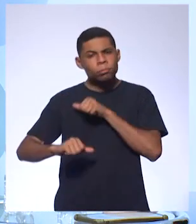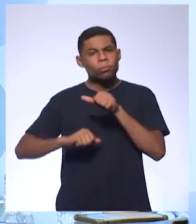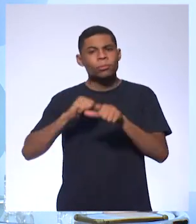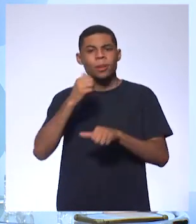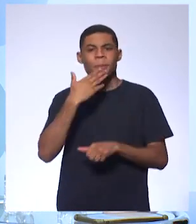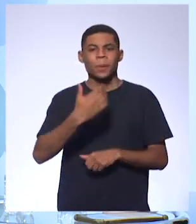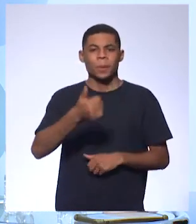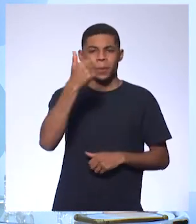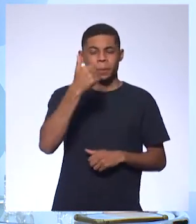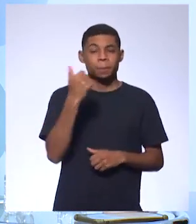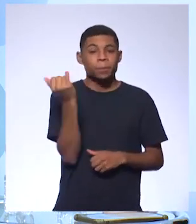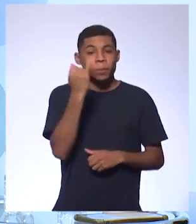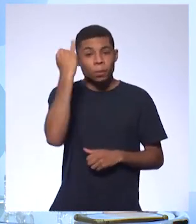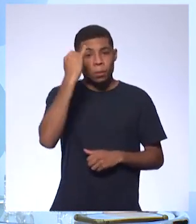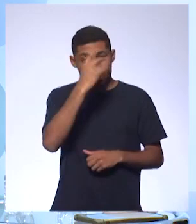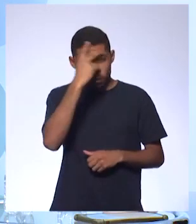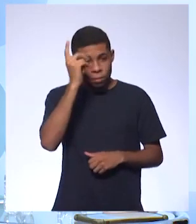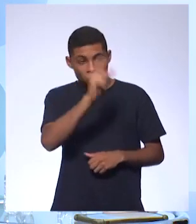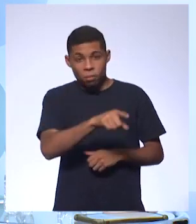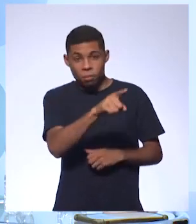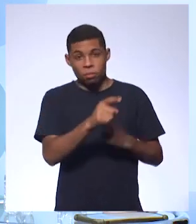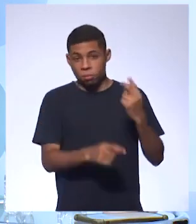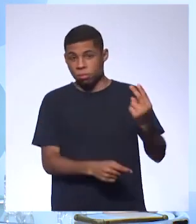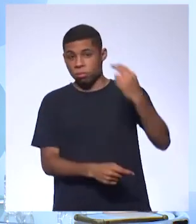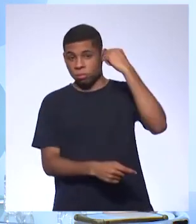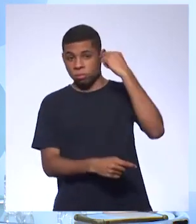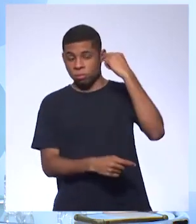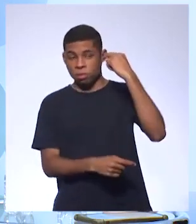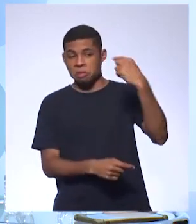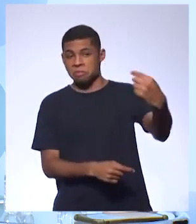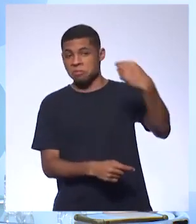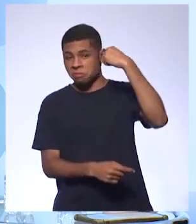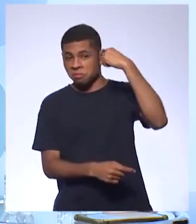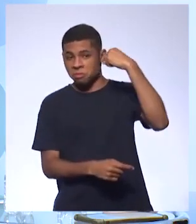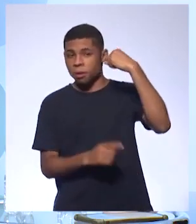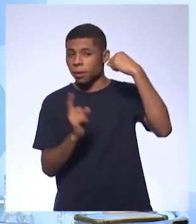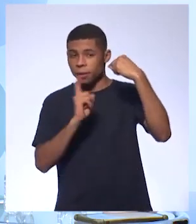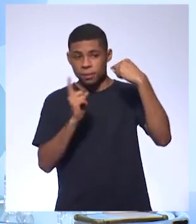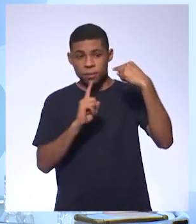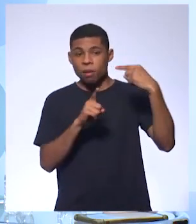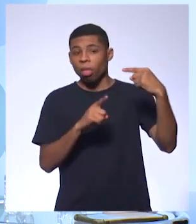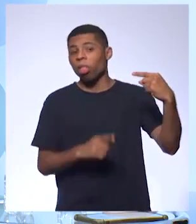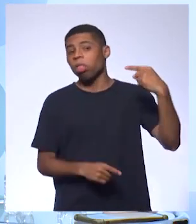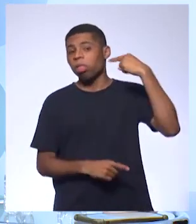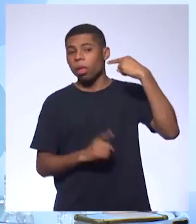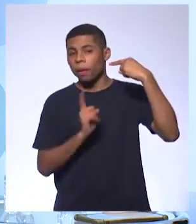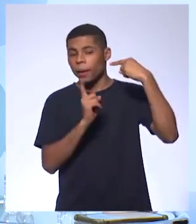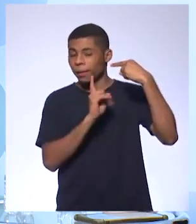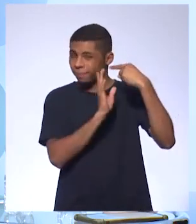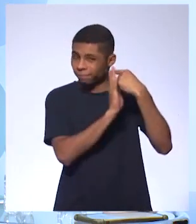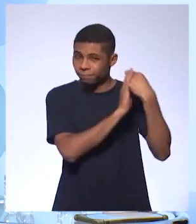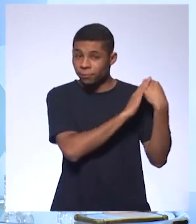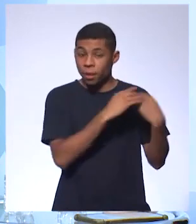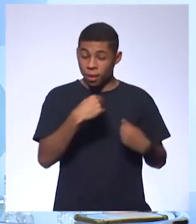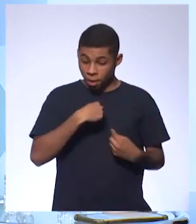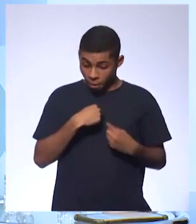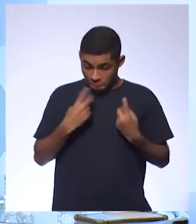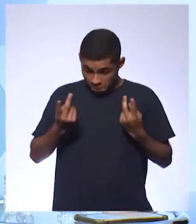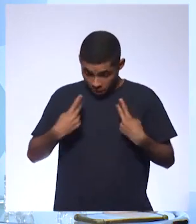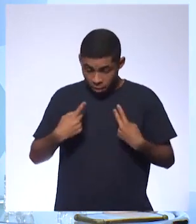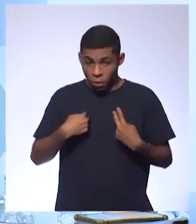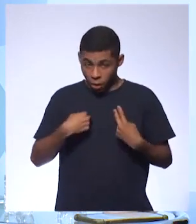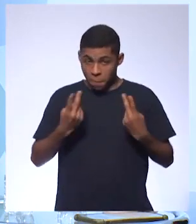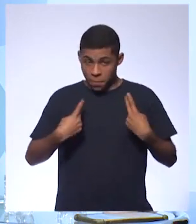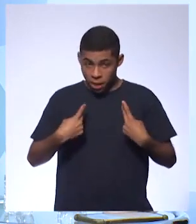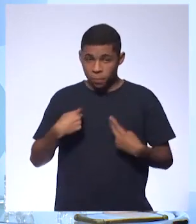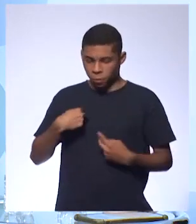Mais importante do que o outro olhar, do que o outro nos apontar o que a gente tem que mudar, é a pessoa conseguir visualizar o